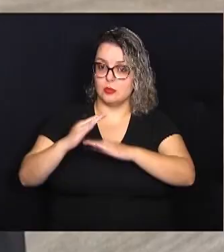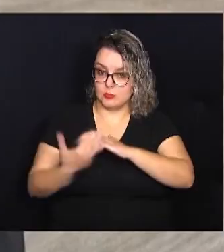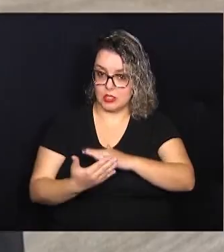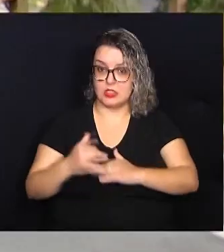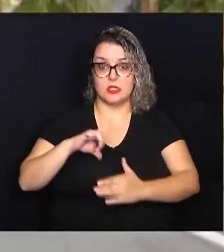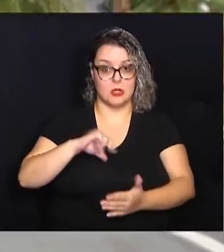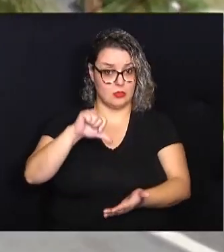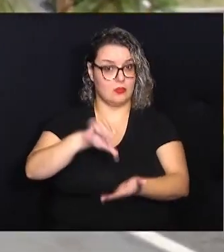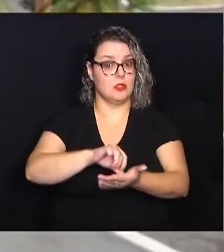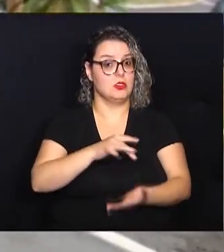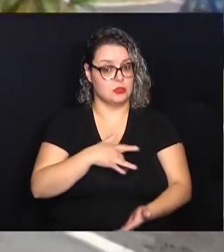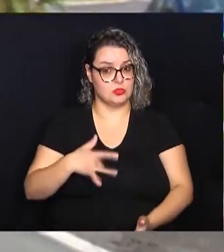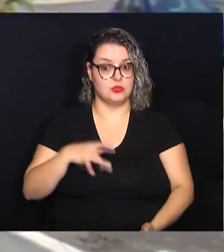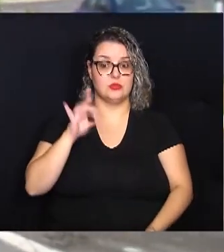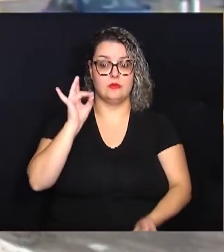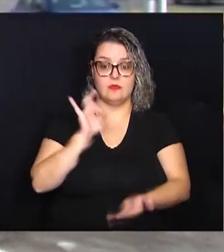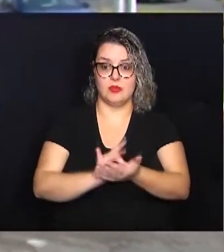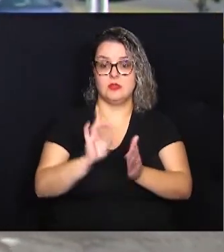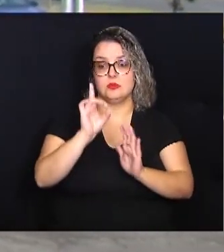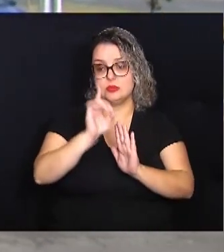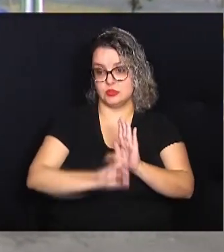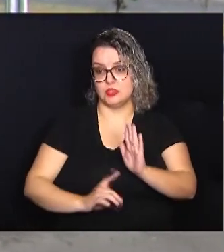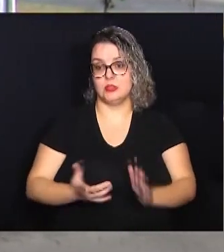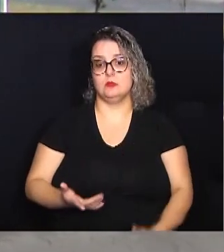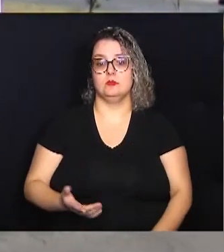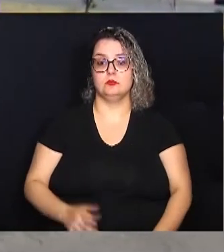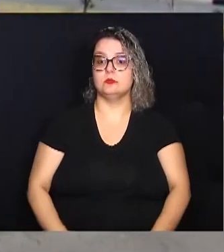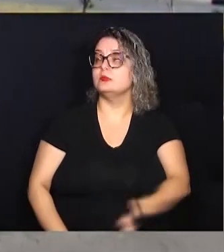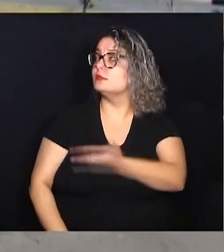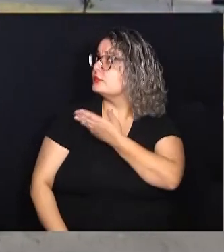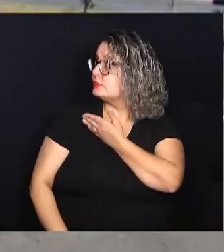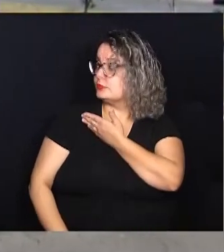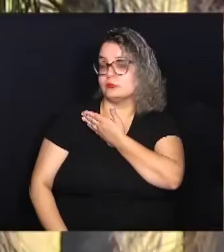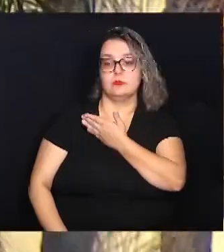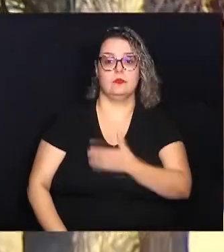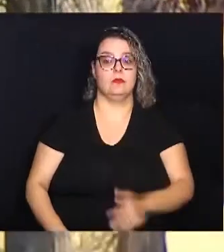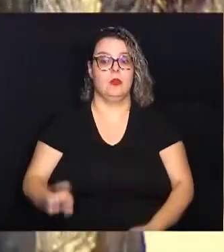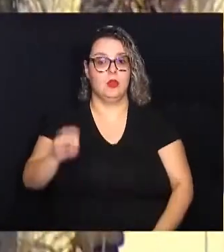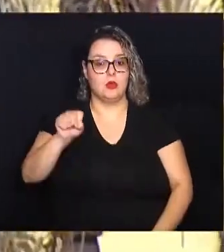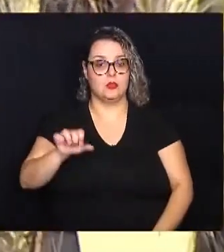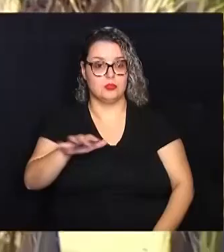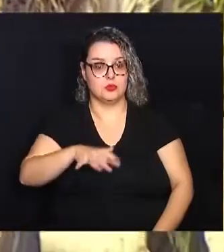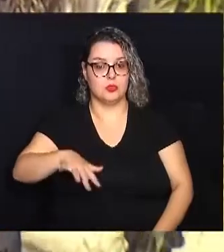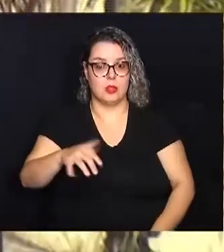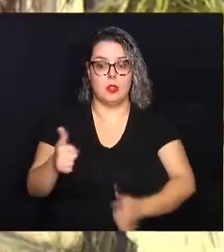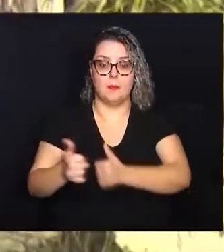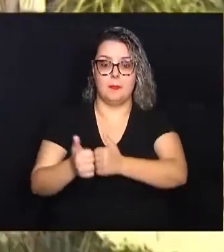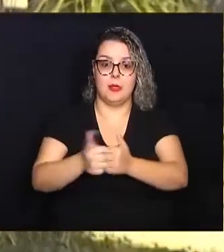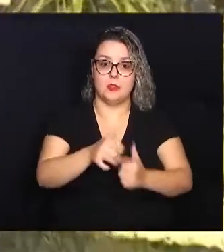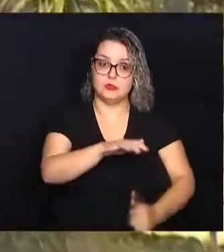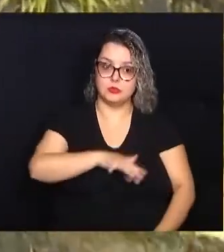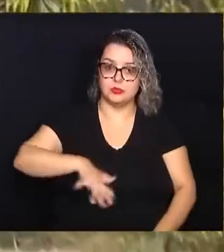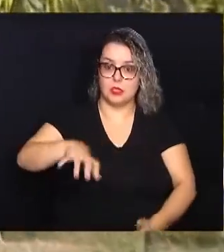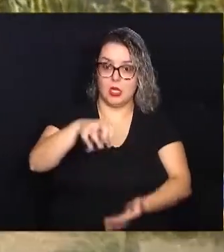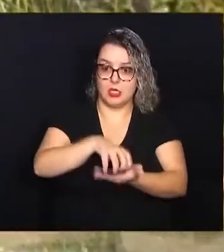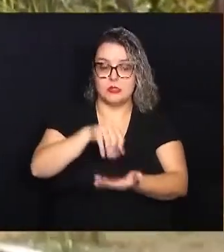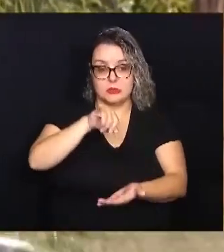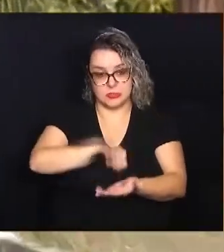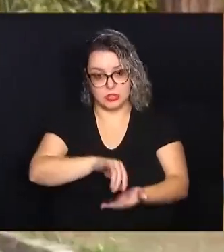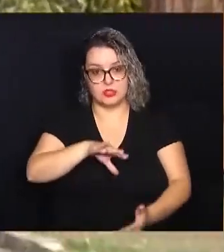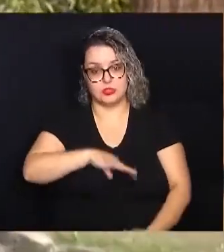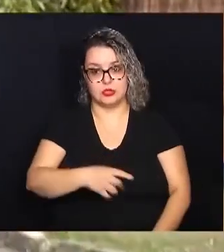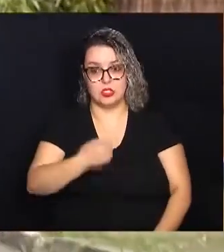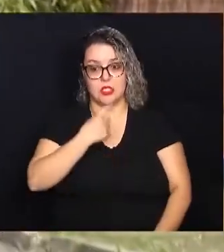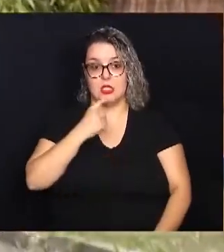fato e de direito. O Parque Jambeiro está localizado na macro-região sul, no entorno da área central de Campinas, e